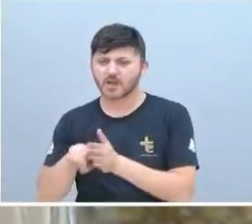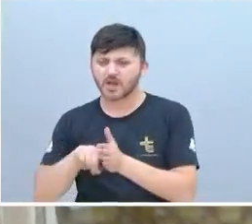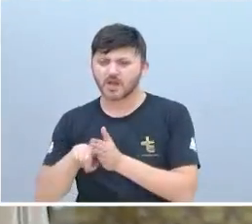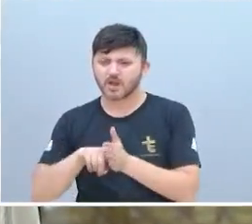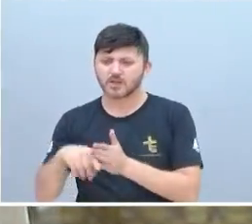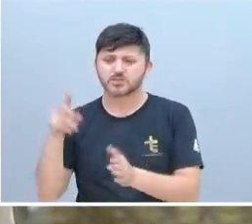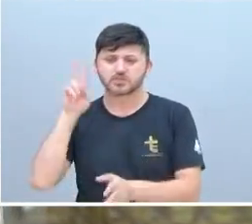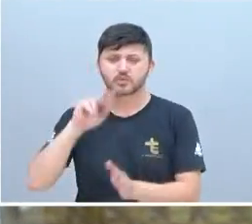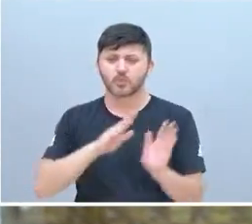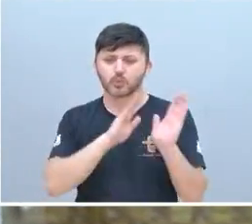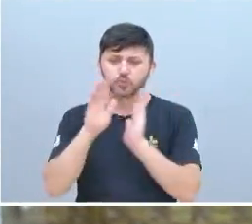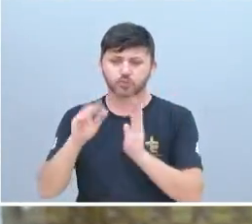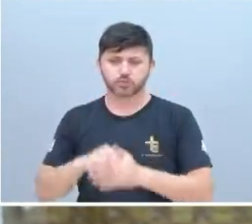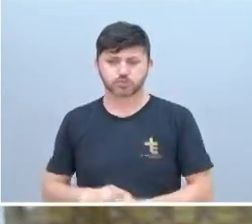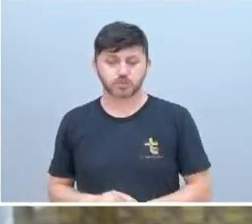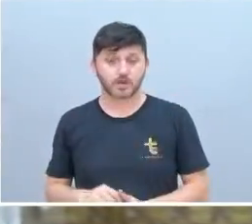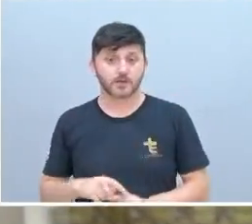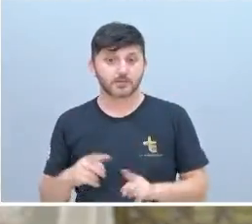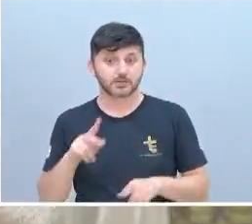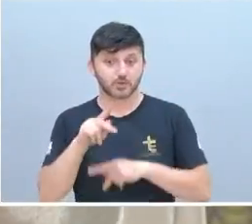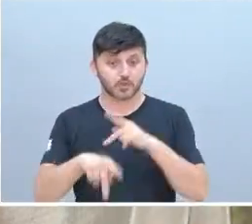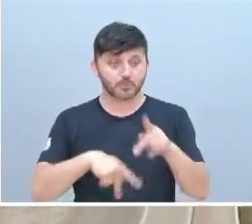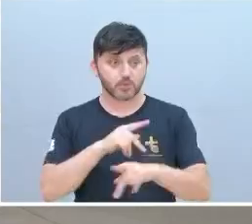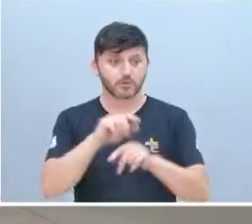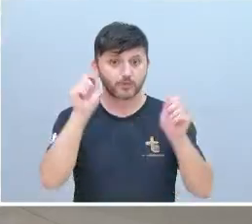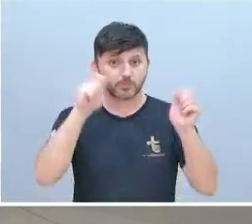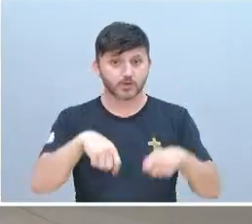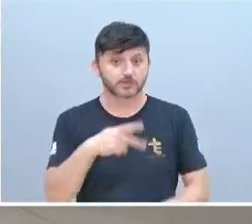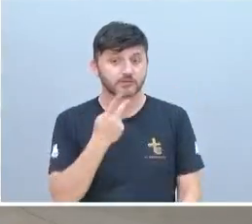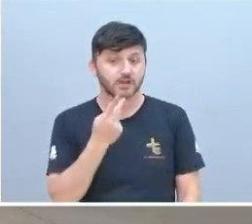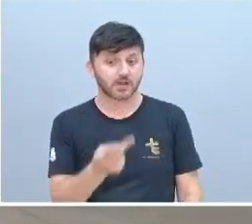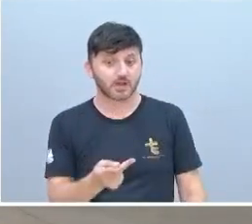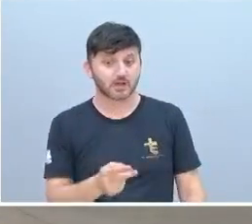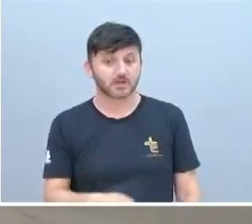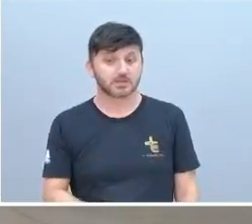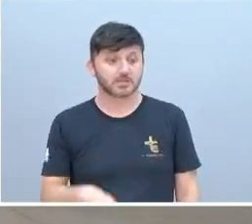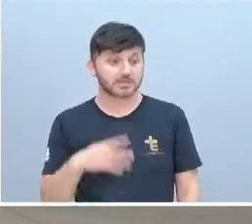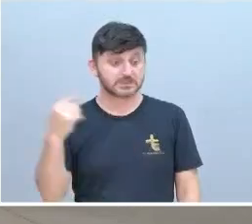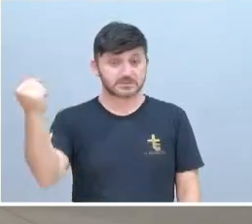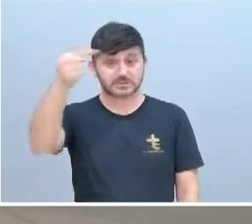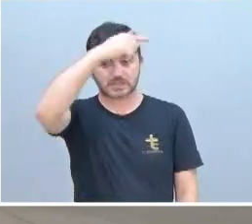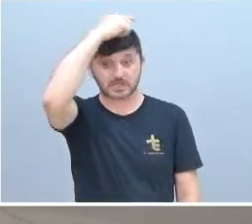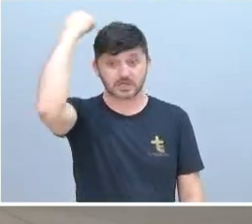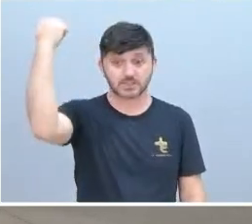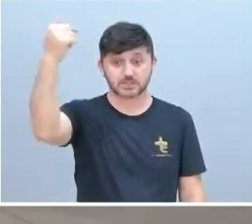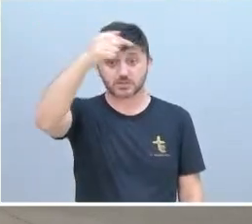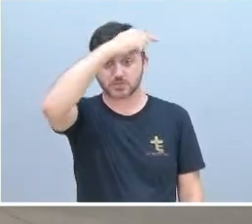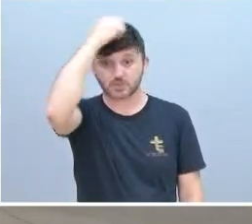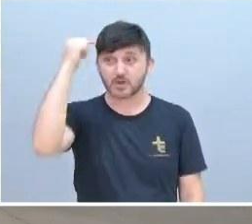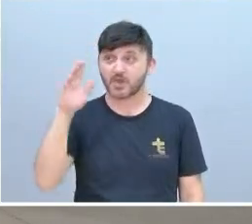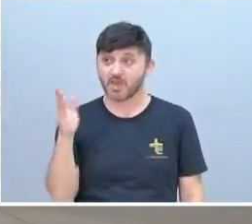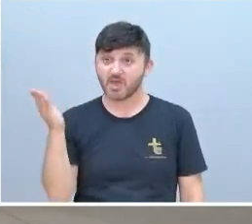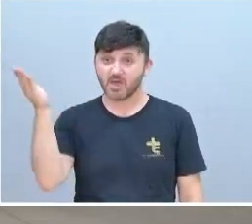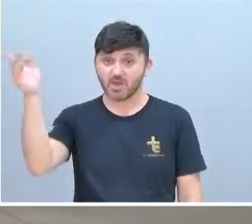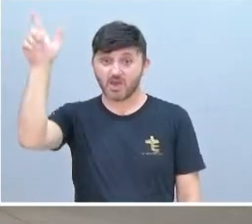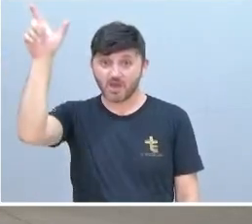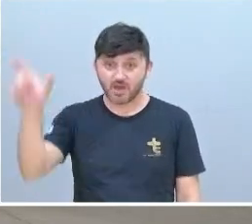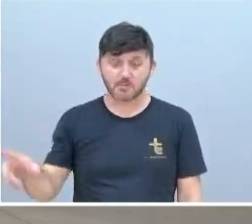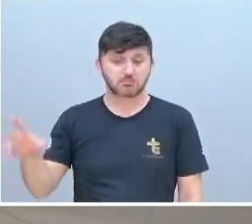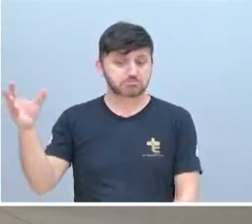escritos. Mas o povo é capaz de dizer, santo, santo súbito,